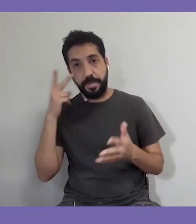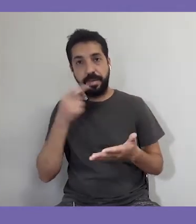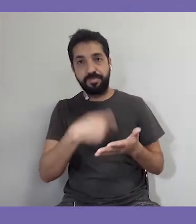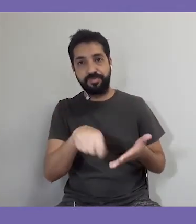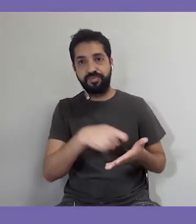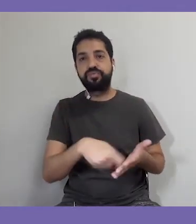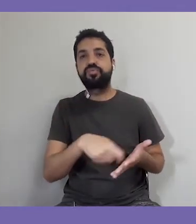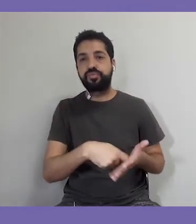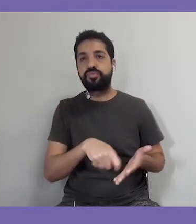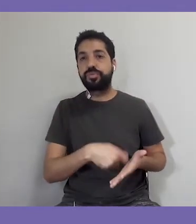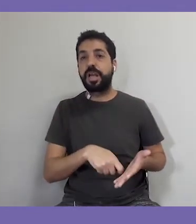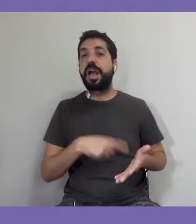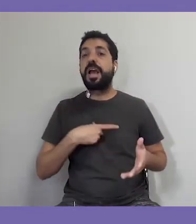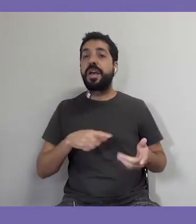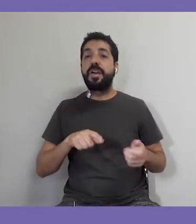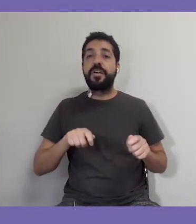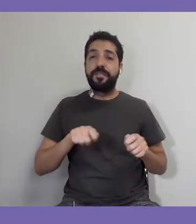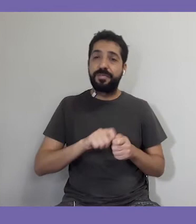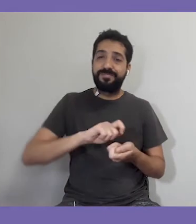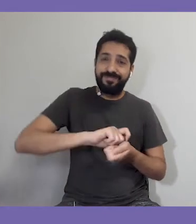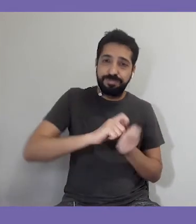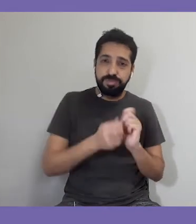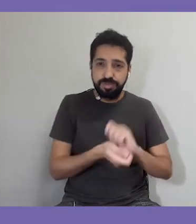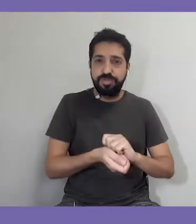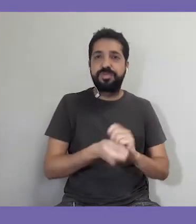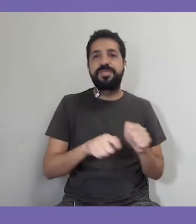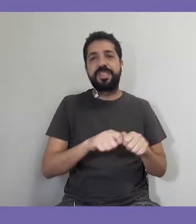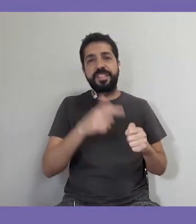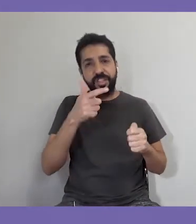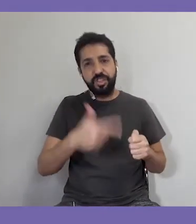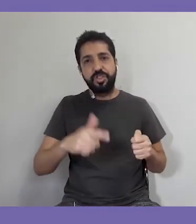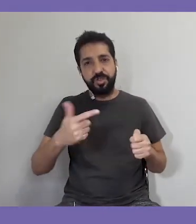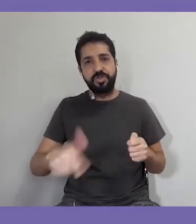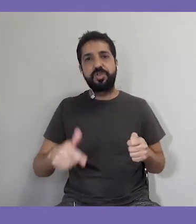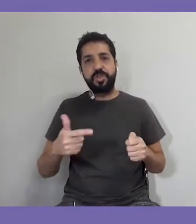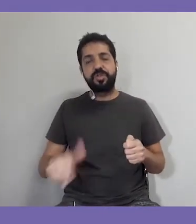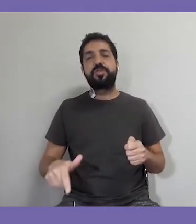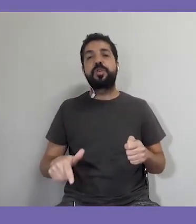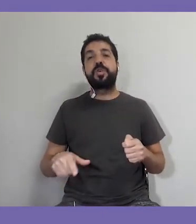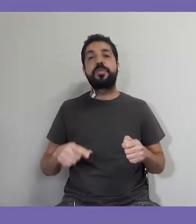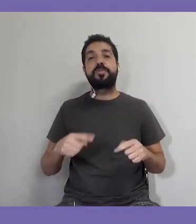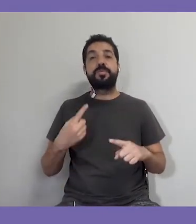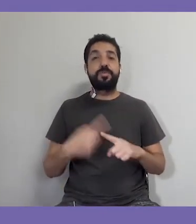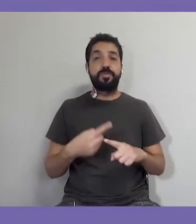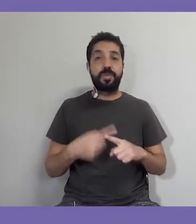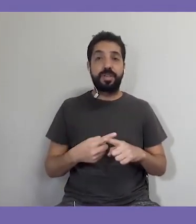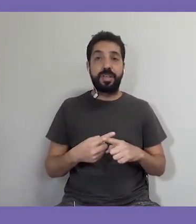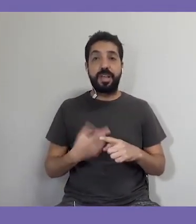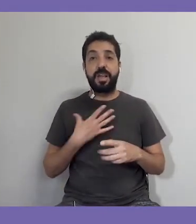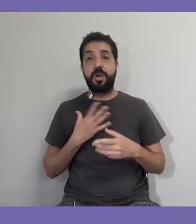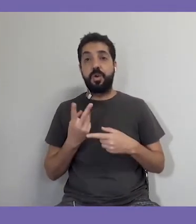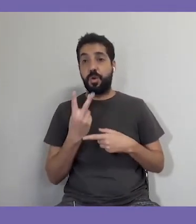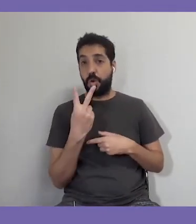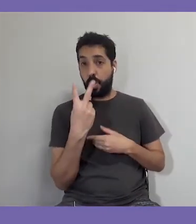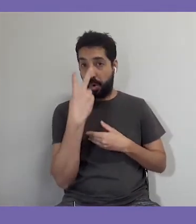pesquisa e para escrever o texto. E que eu refiz esse texto, assim, várias e várias vezes. Que eu tive que me revisitar,